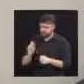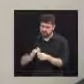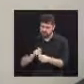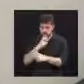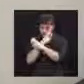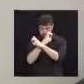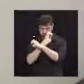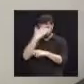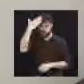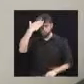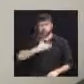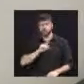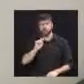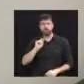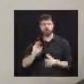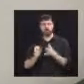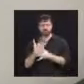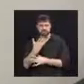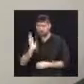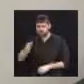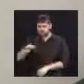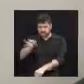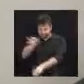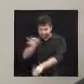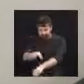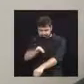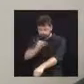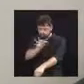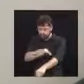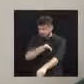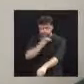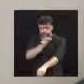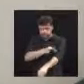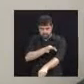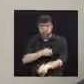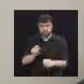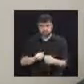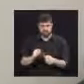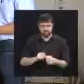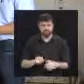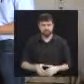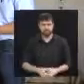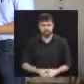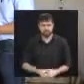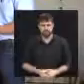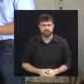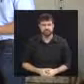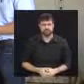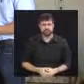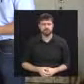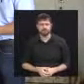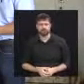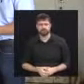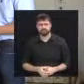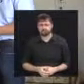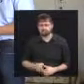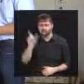que acontece? O cara já fazia agulha, fazia no microsistema, como efeito colateral, a dor